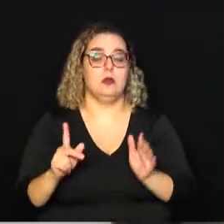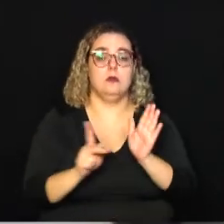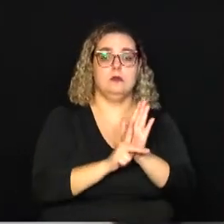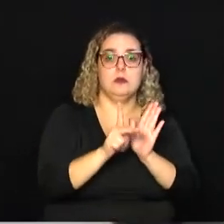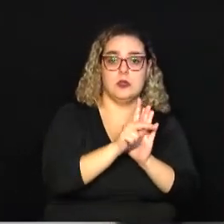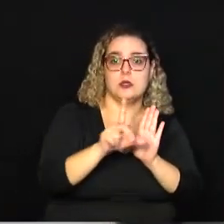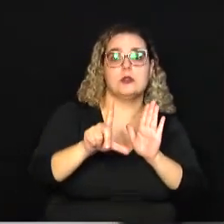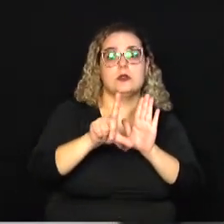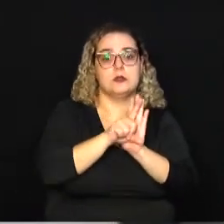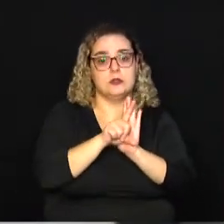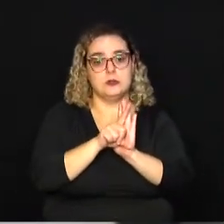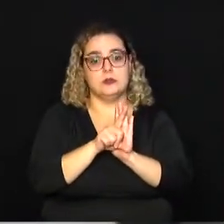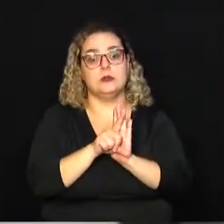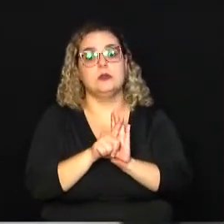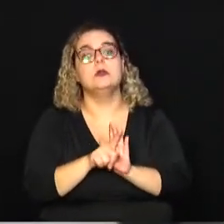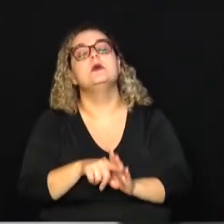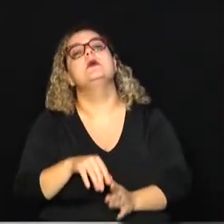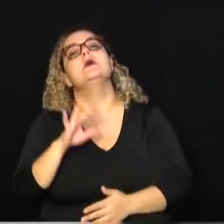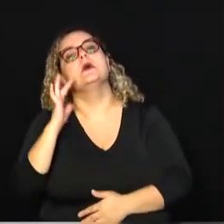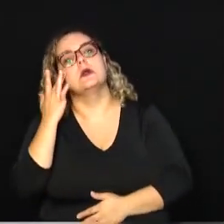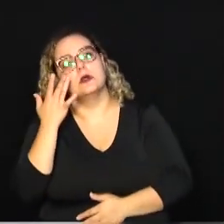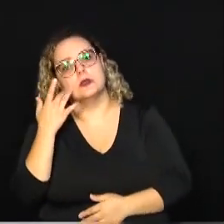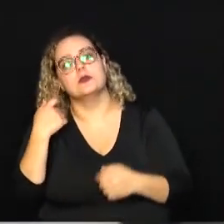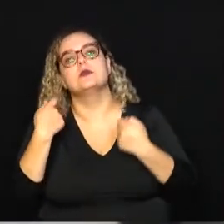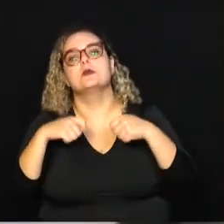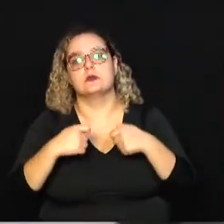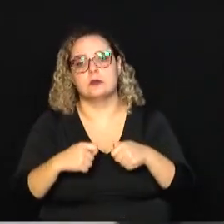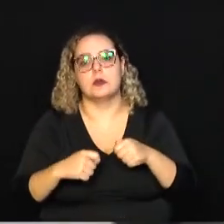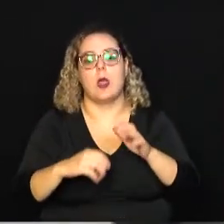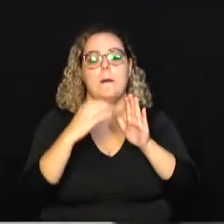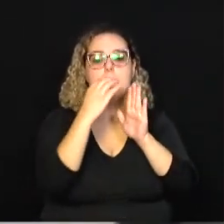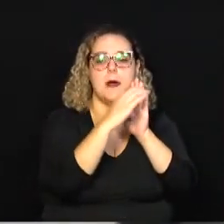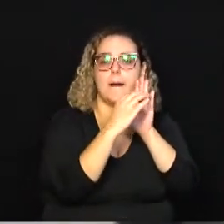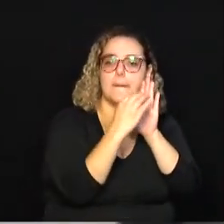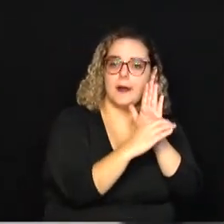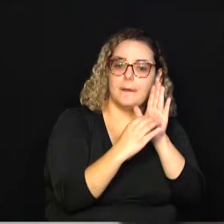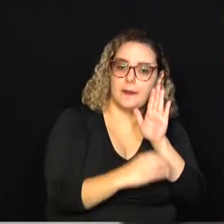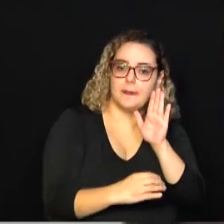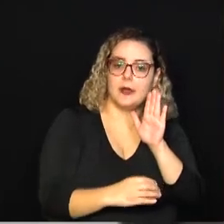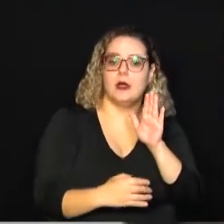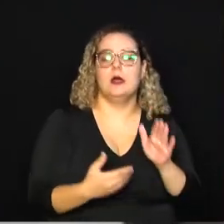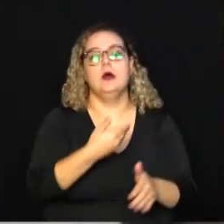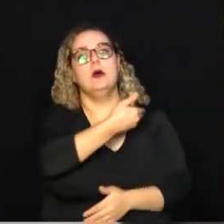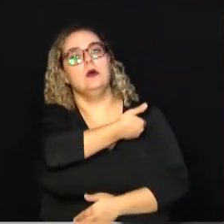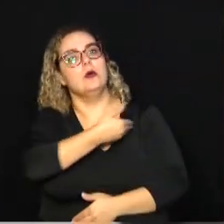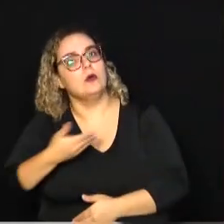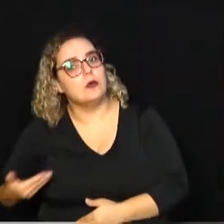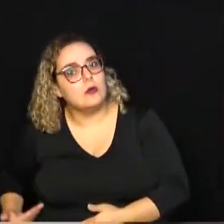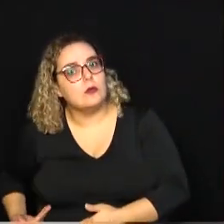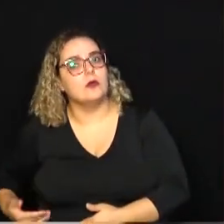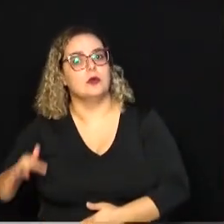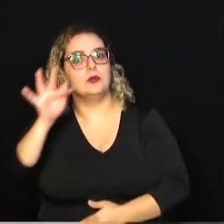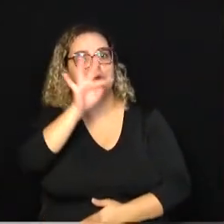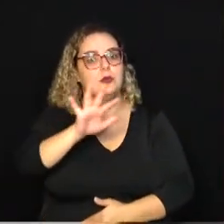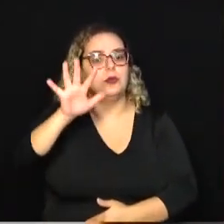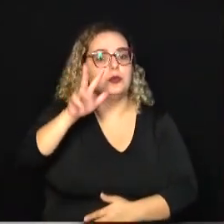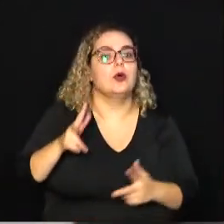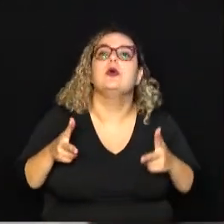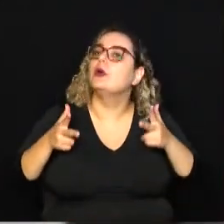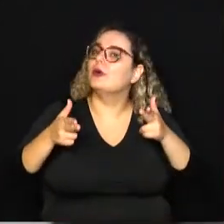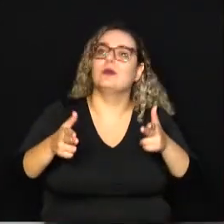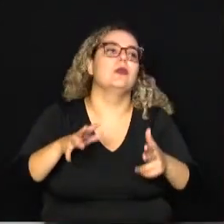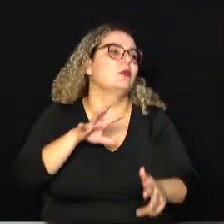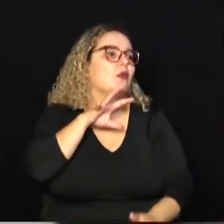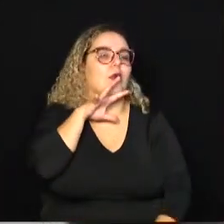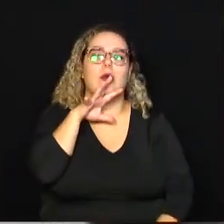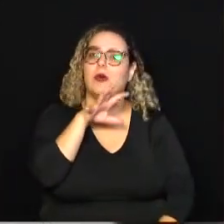Câmara, e acho que isso tem que virar pauta. Né? O governo federal interrompeu o auxílio emergencial, é uma medida horrorosa da